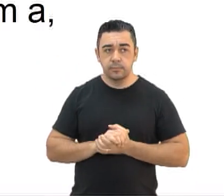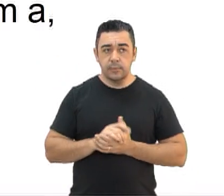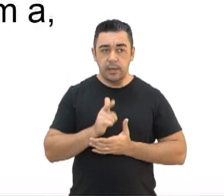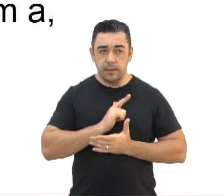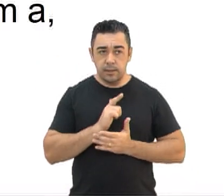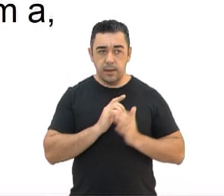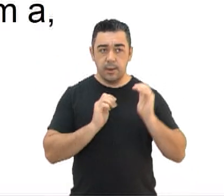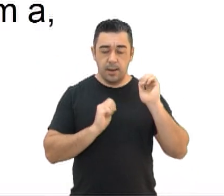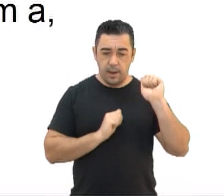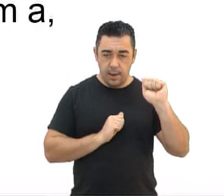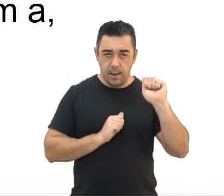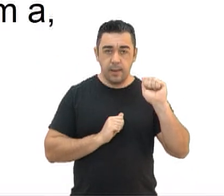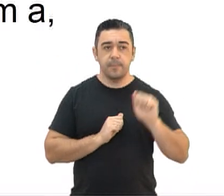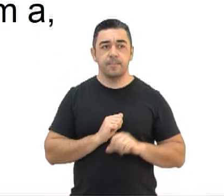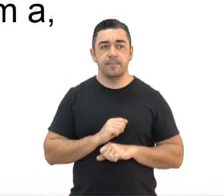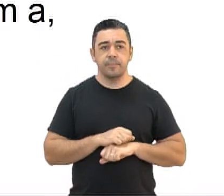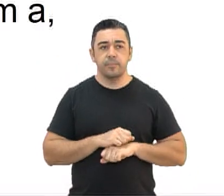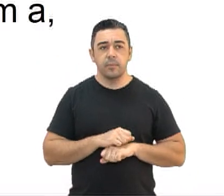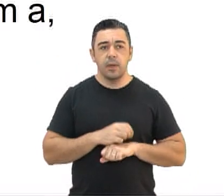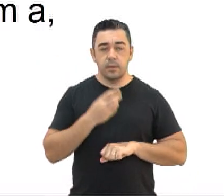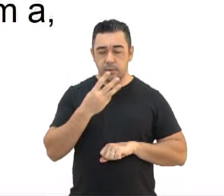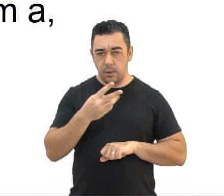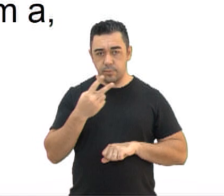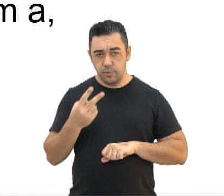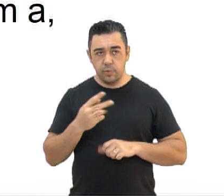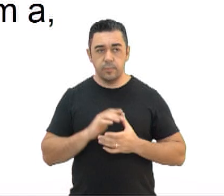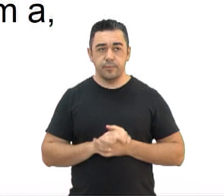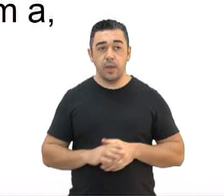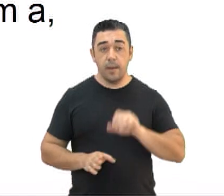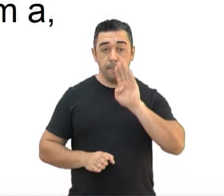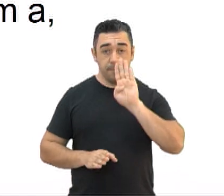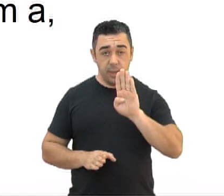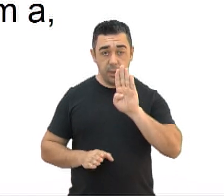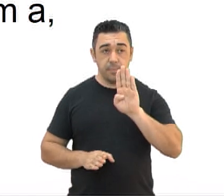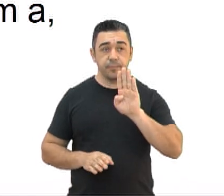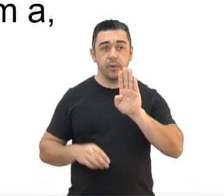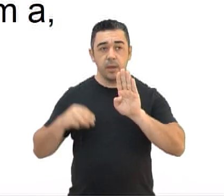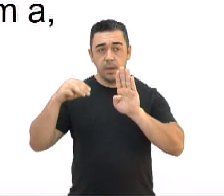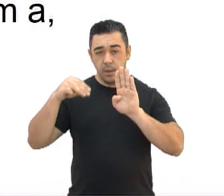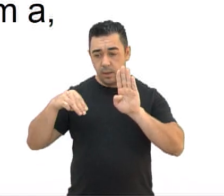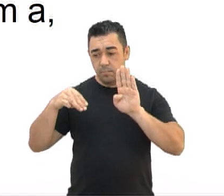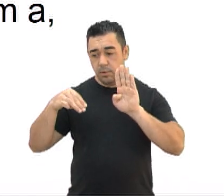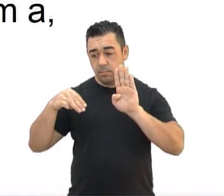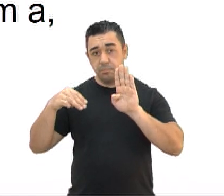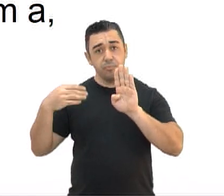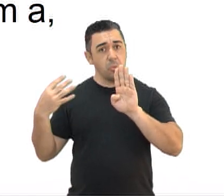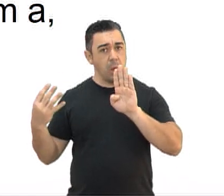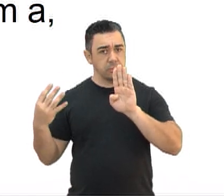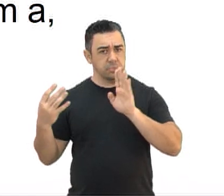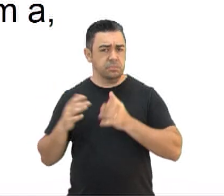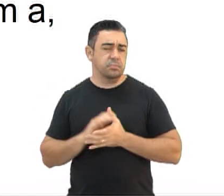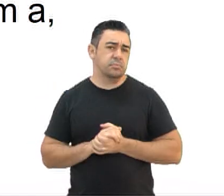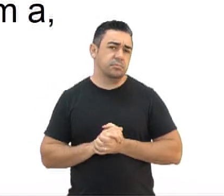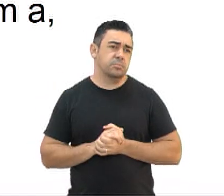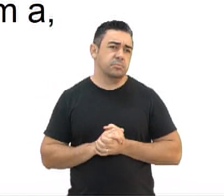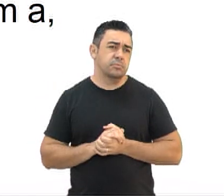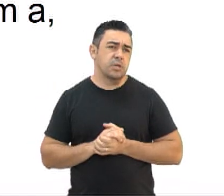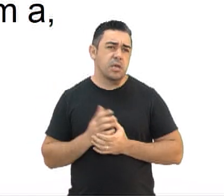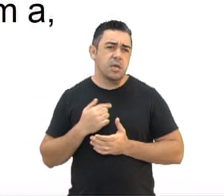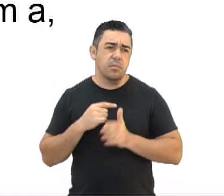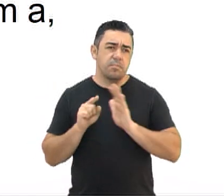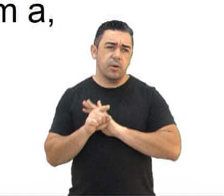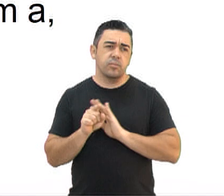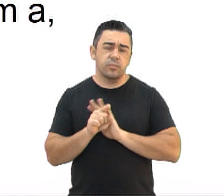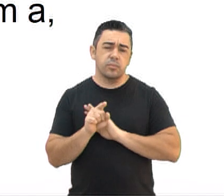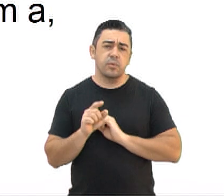uma matriz A, uma matriz 3 por 2, e a matriz B, uma matriz M por 4. Tá? Determine o valor